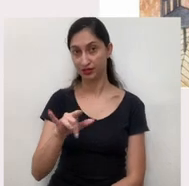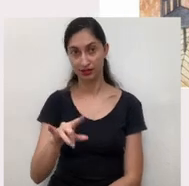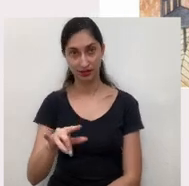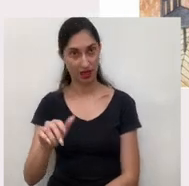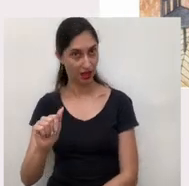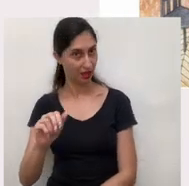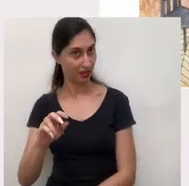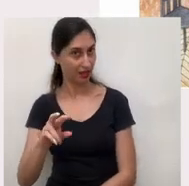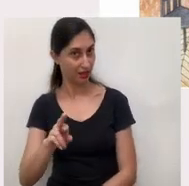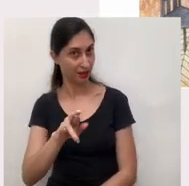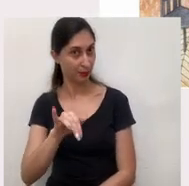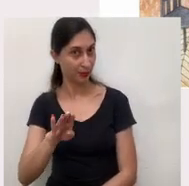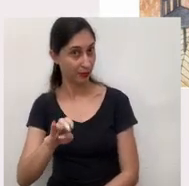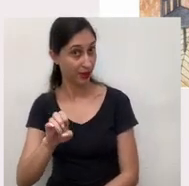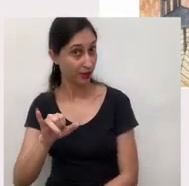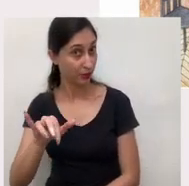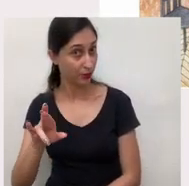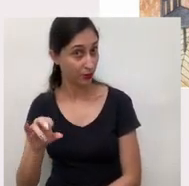outras